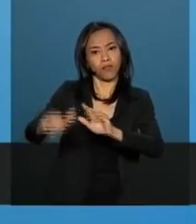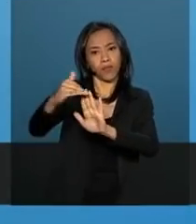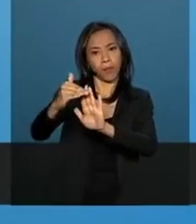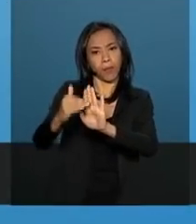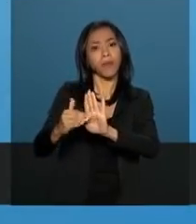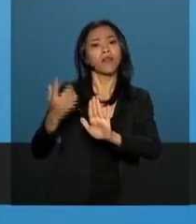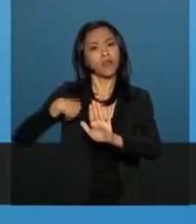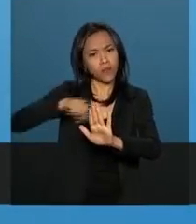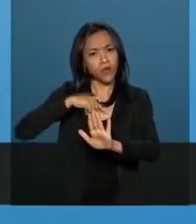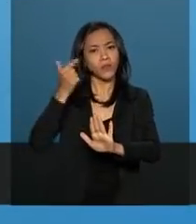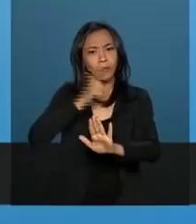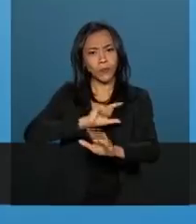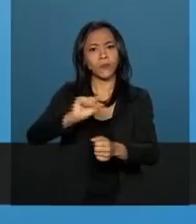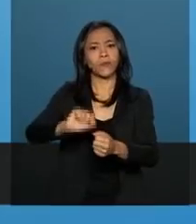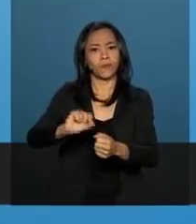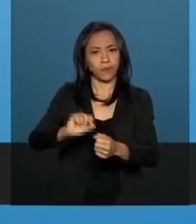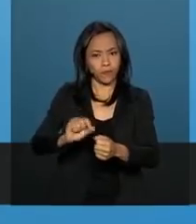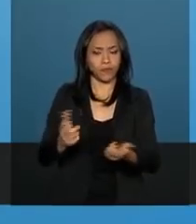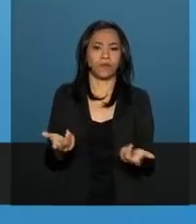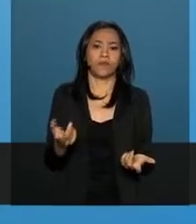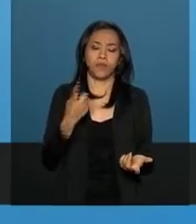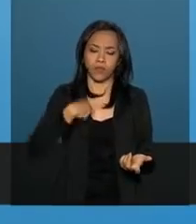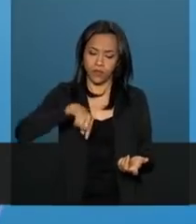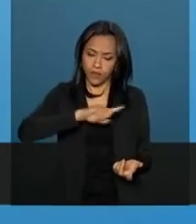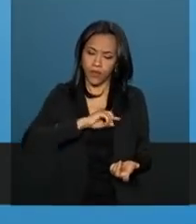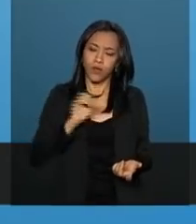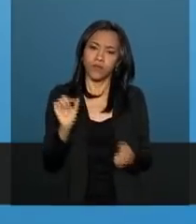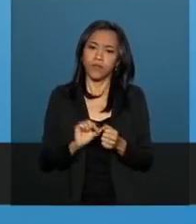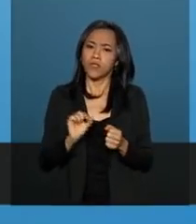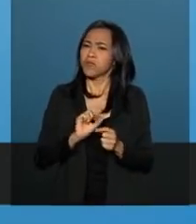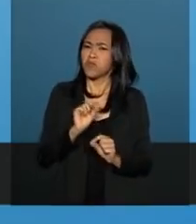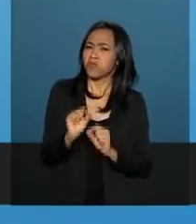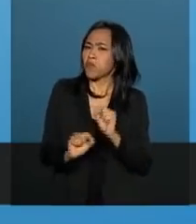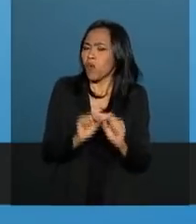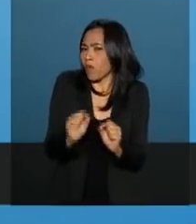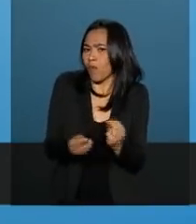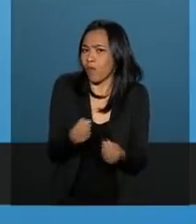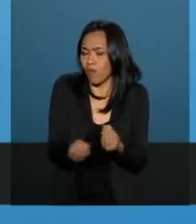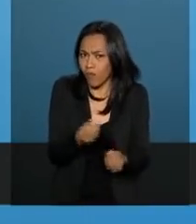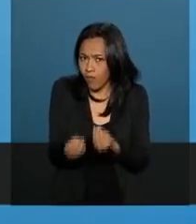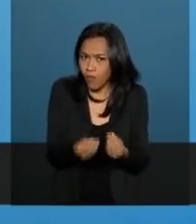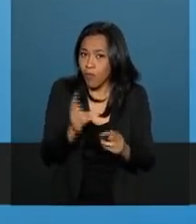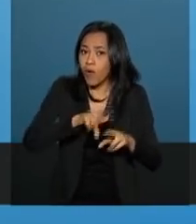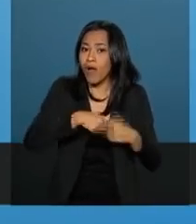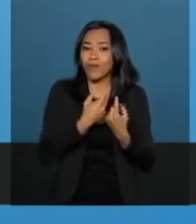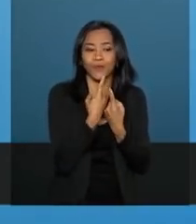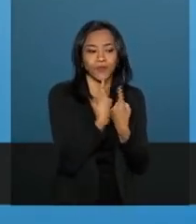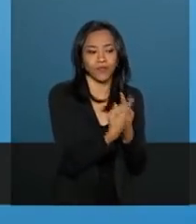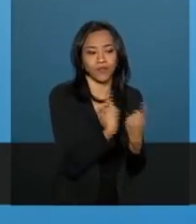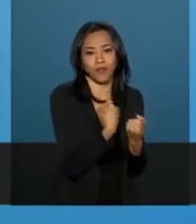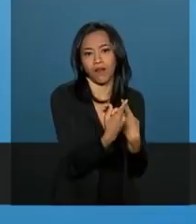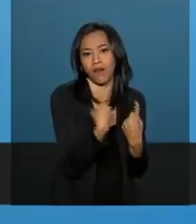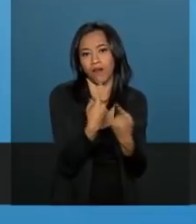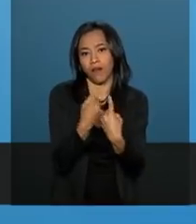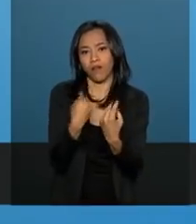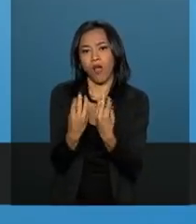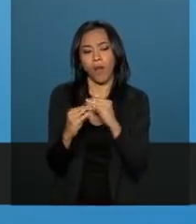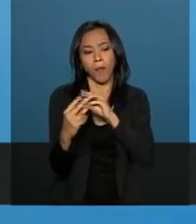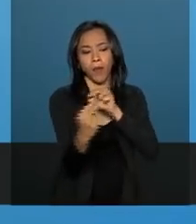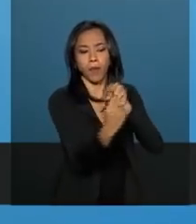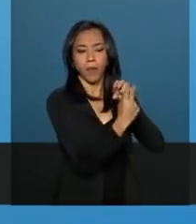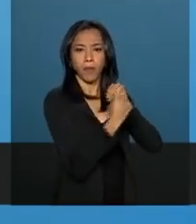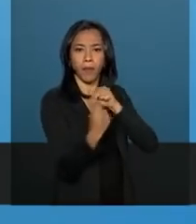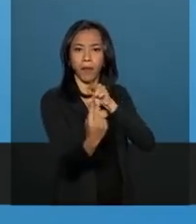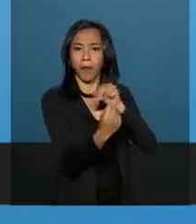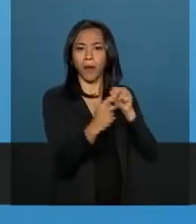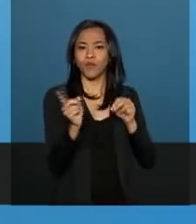o fizemos. E o fizemos pautados precisamente pelo diálogo. Não foi algo